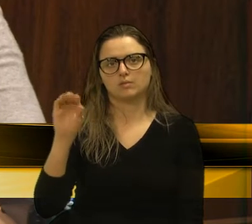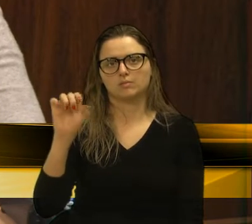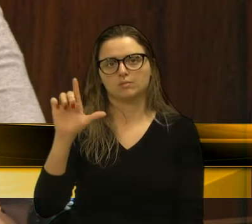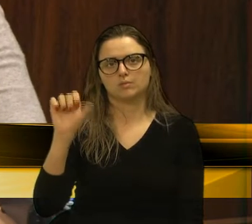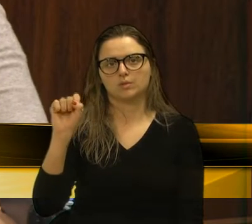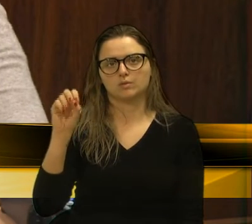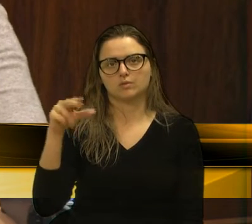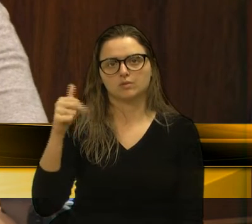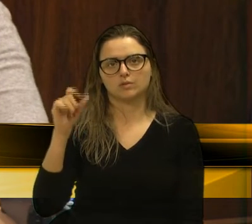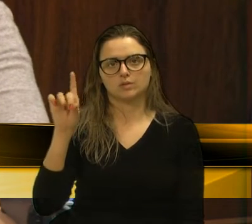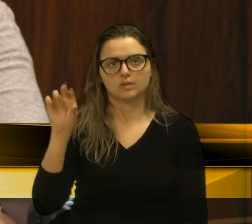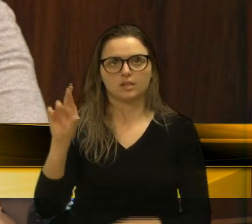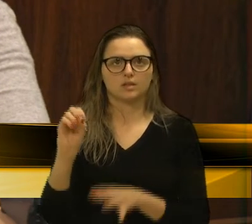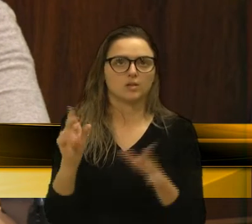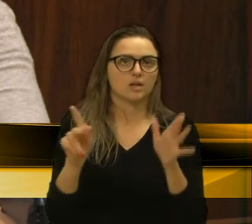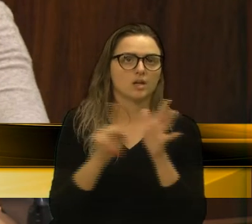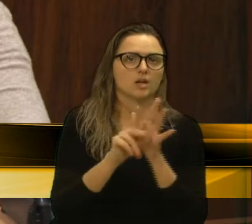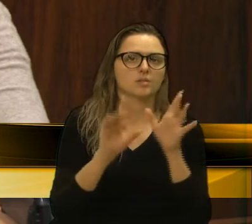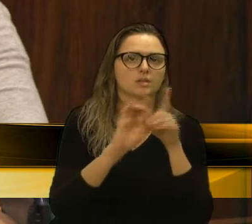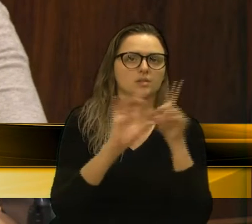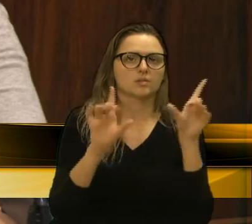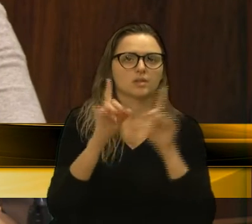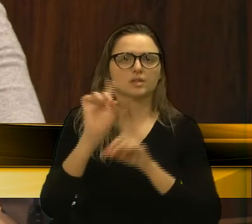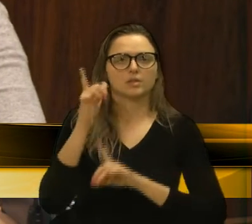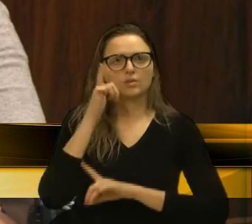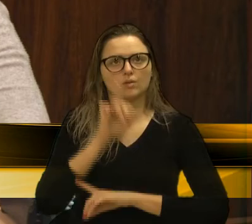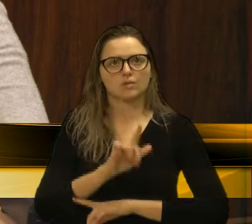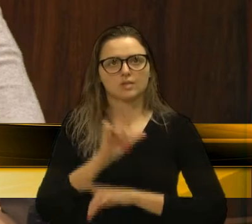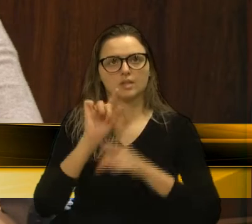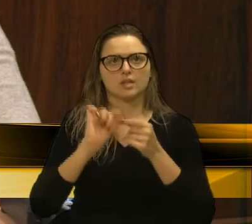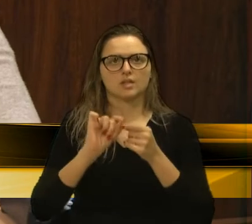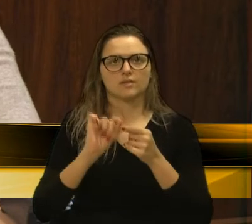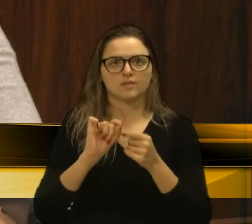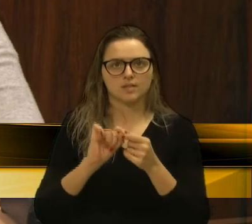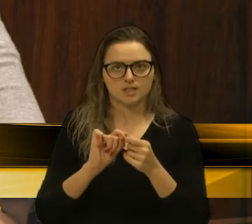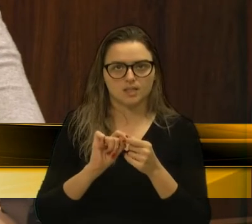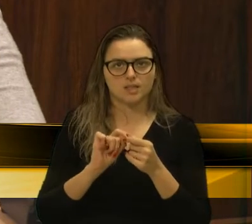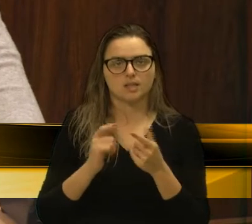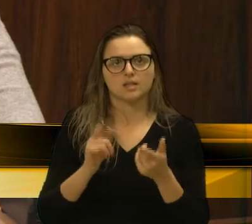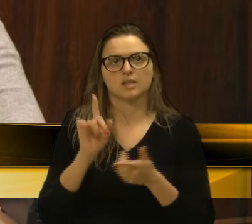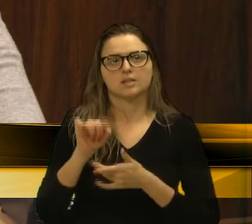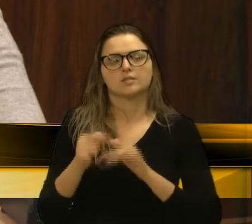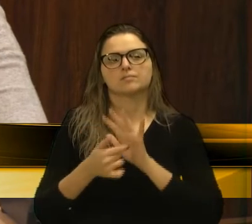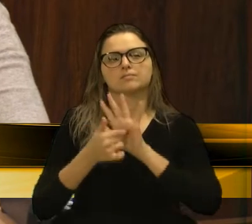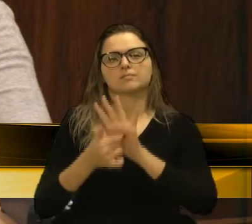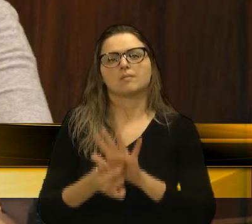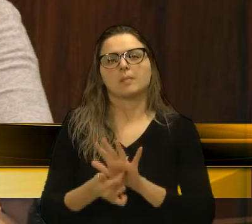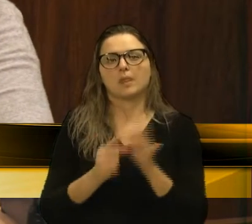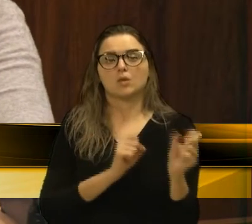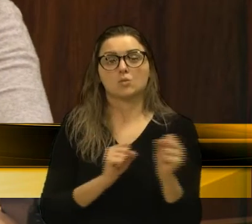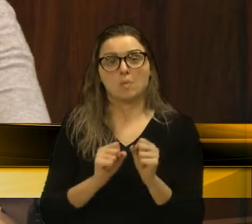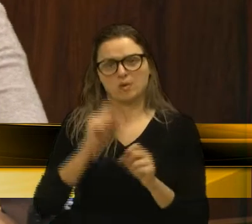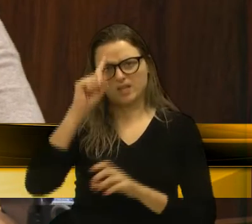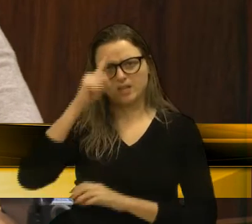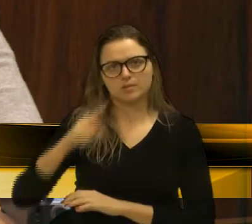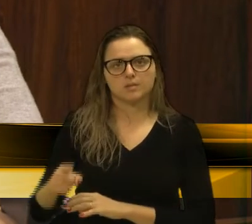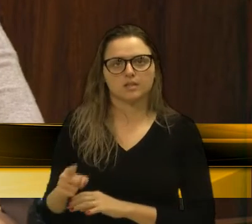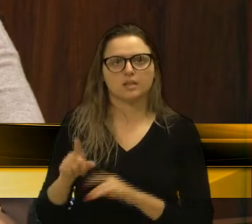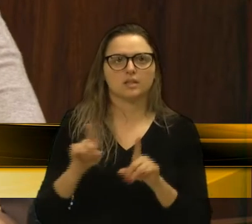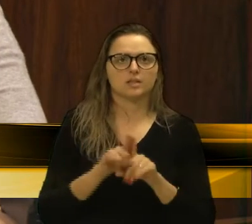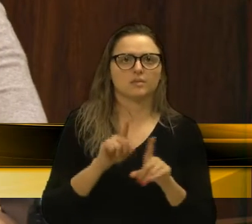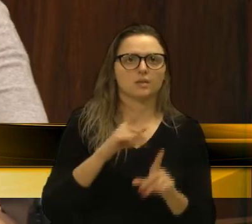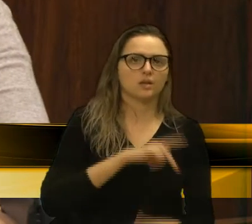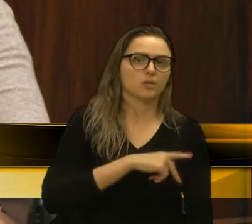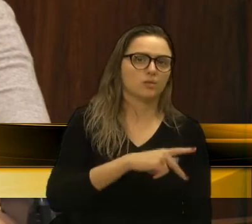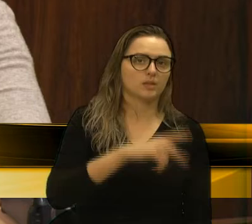vias democráticas, né, não se consegue fazer as mudanças. Então, demonstra um traço autoritário, sim. E o silêncio do presidente,